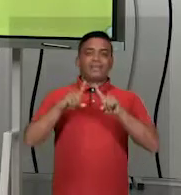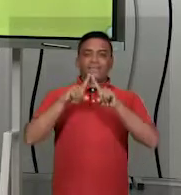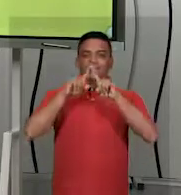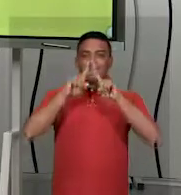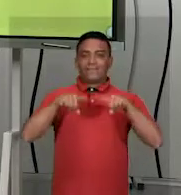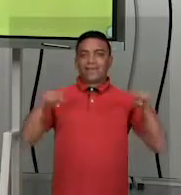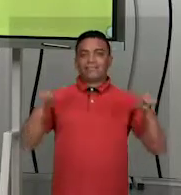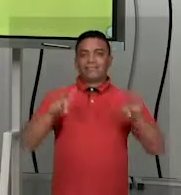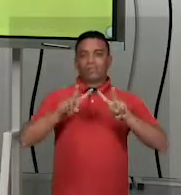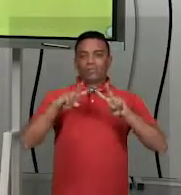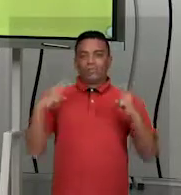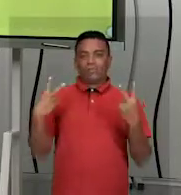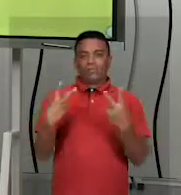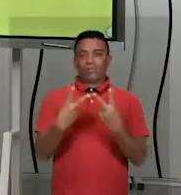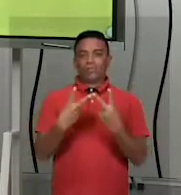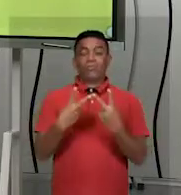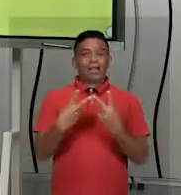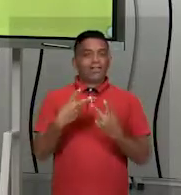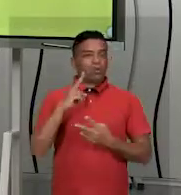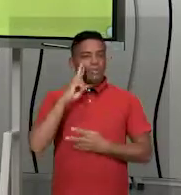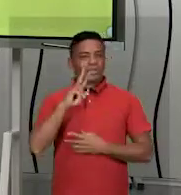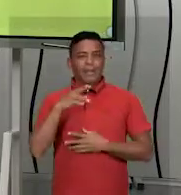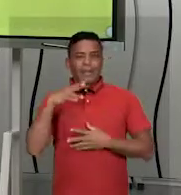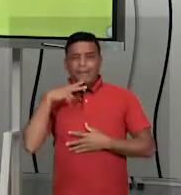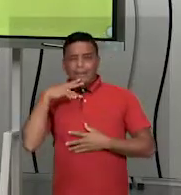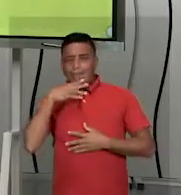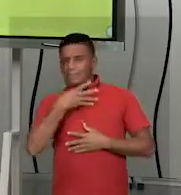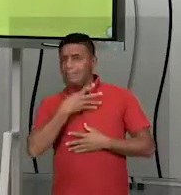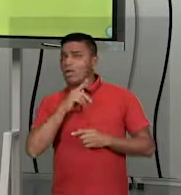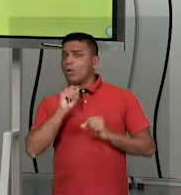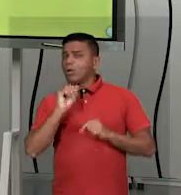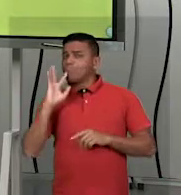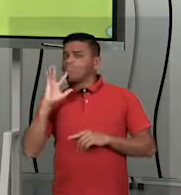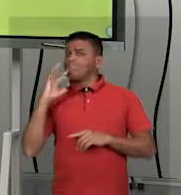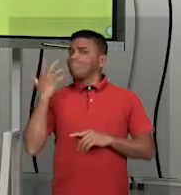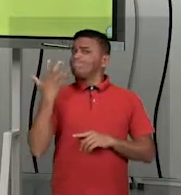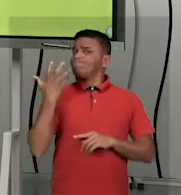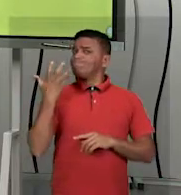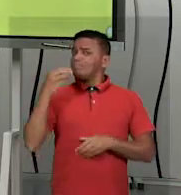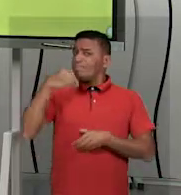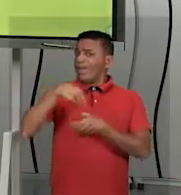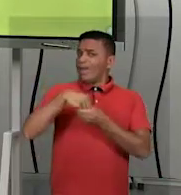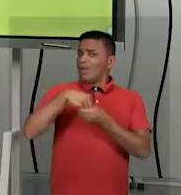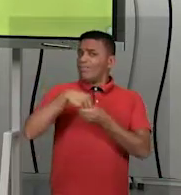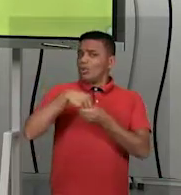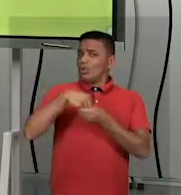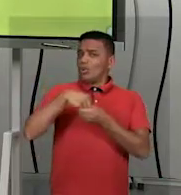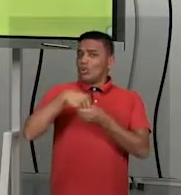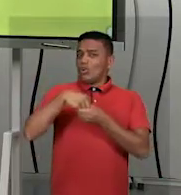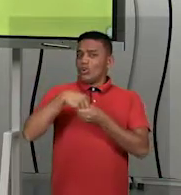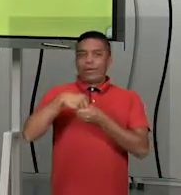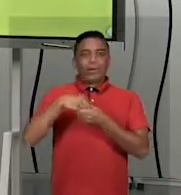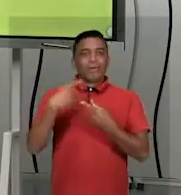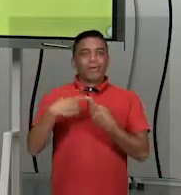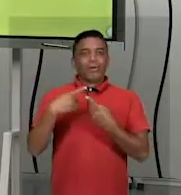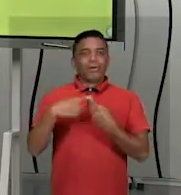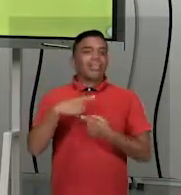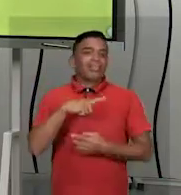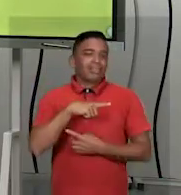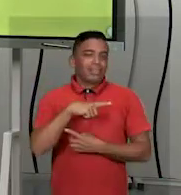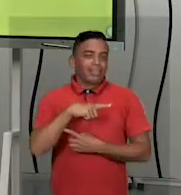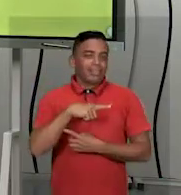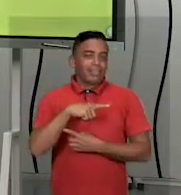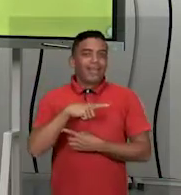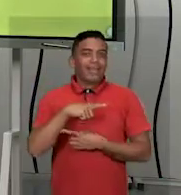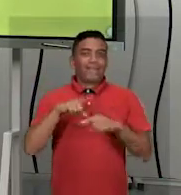vou conseguir medir o trabalho que foi realizado através de ter havido